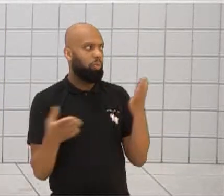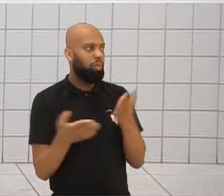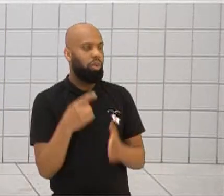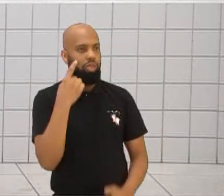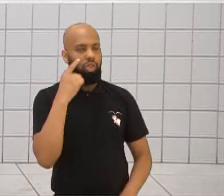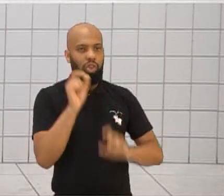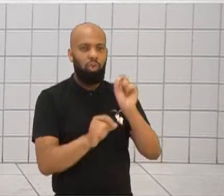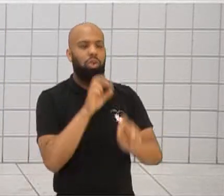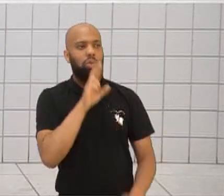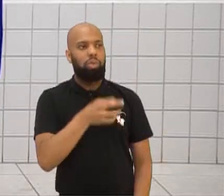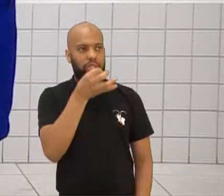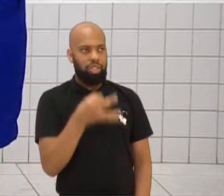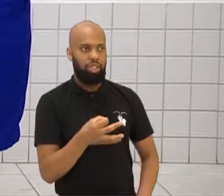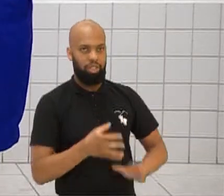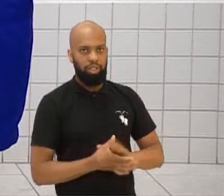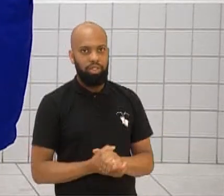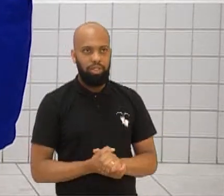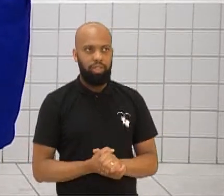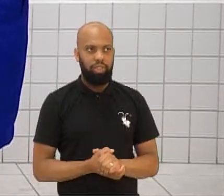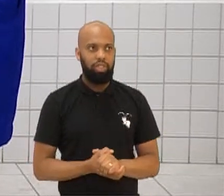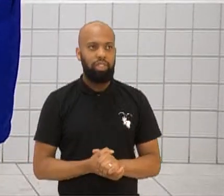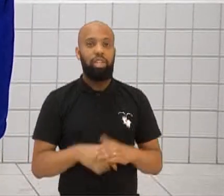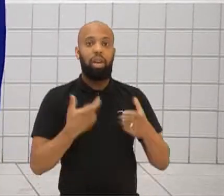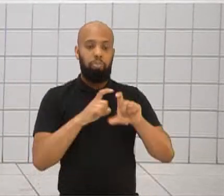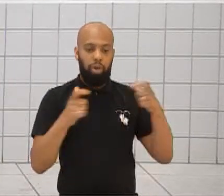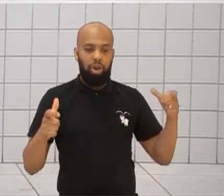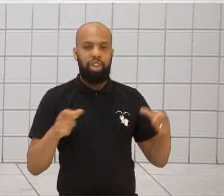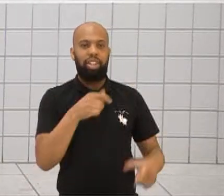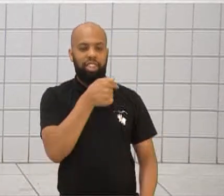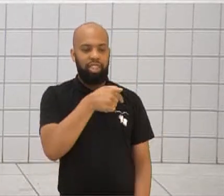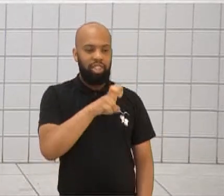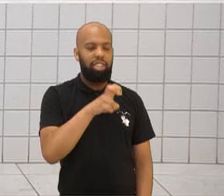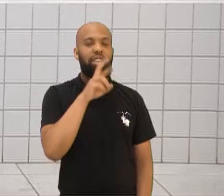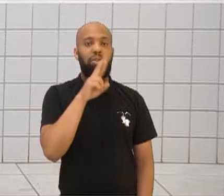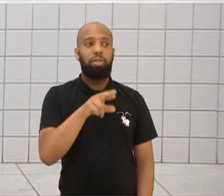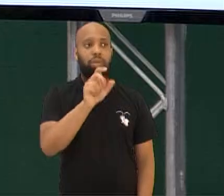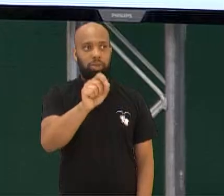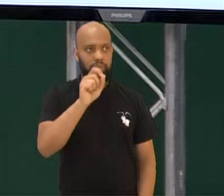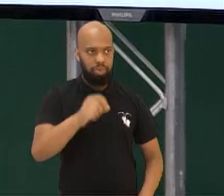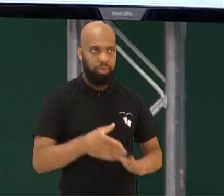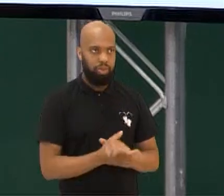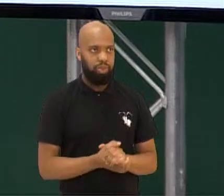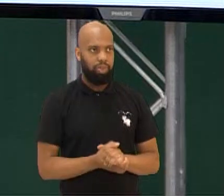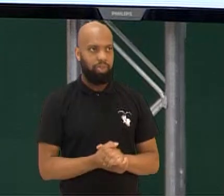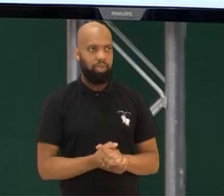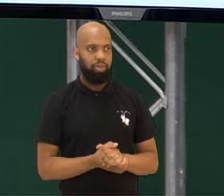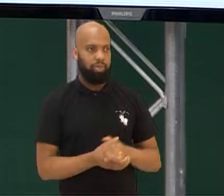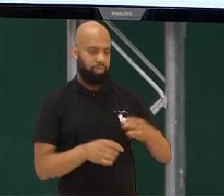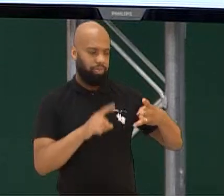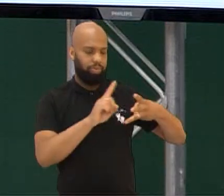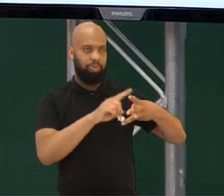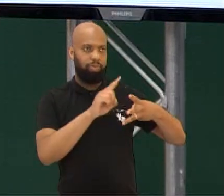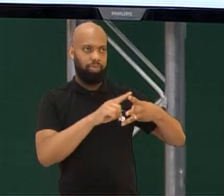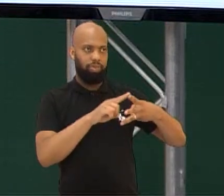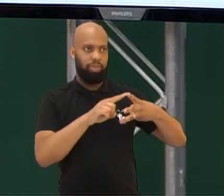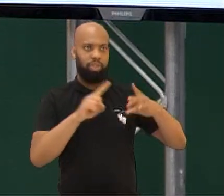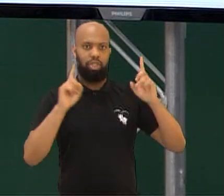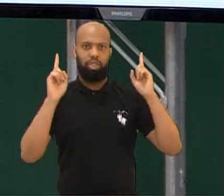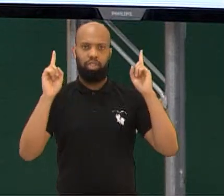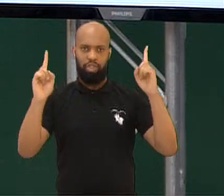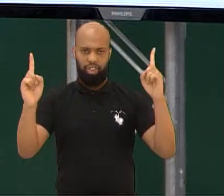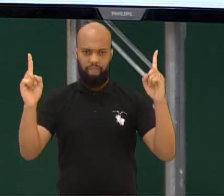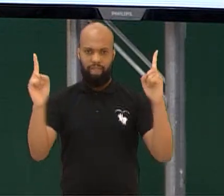foi o resultado? Maioria, 75% respondeu, que é a letra A, menor intervalo de tempo